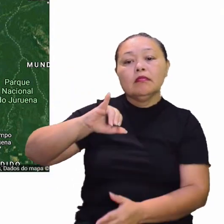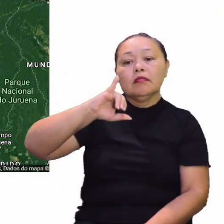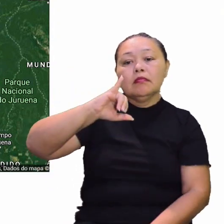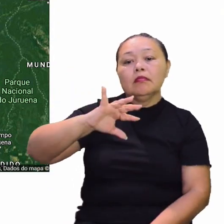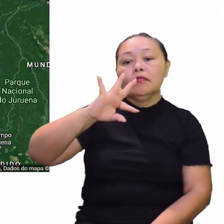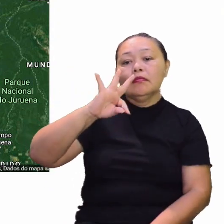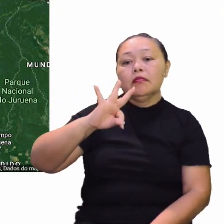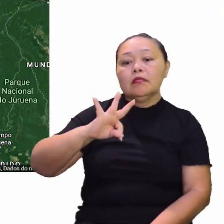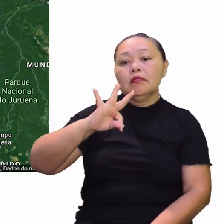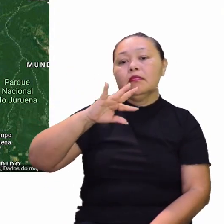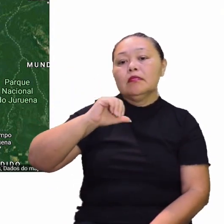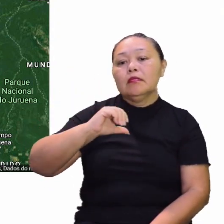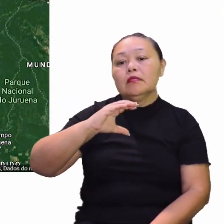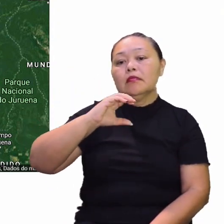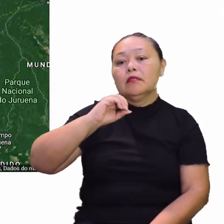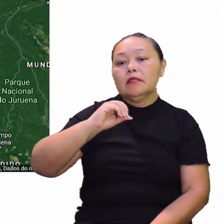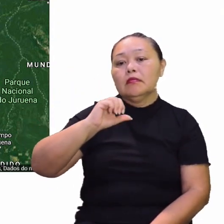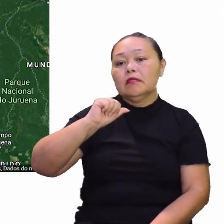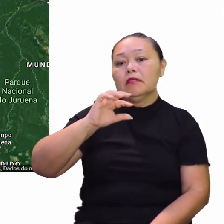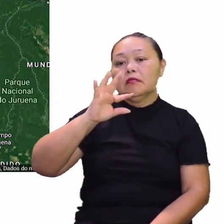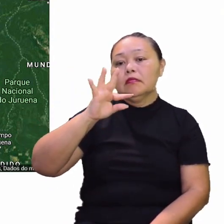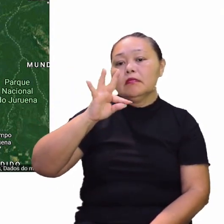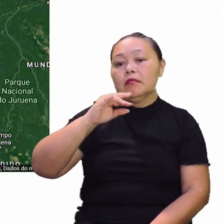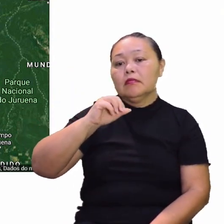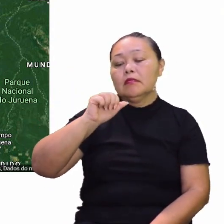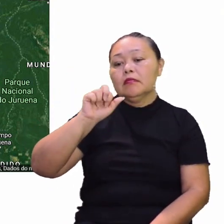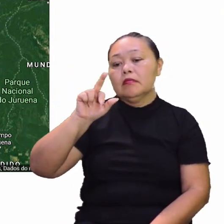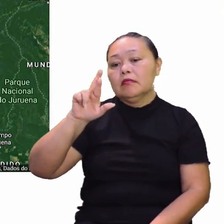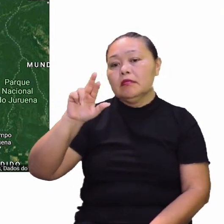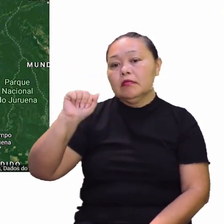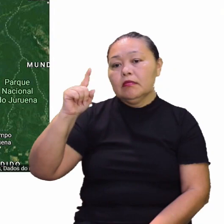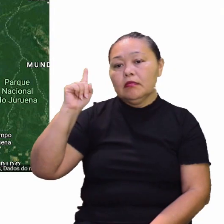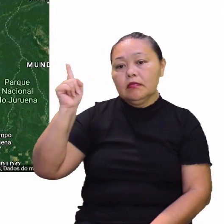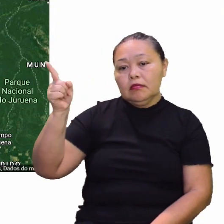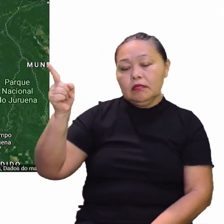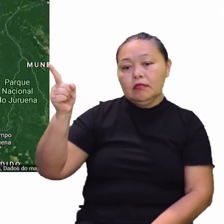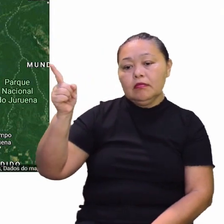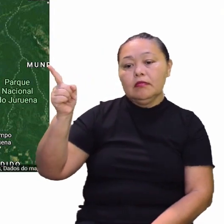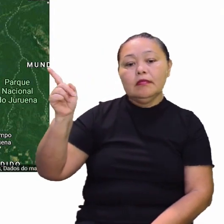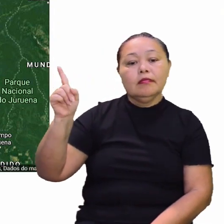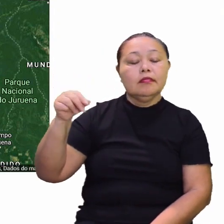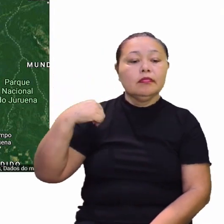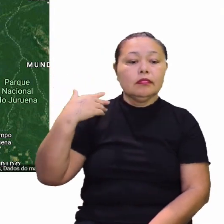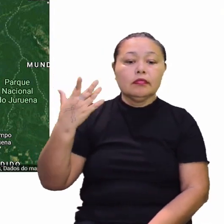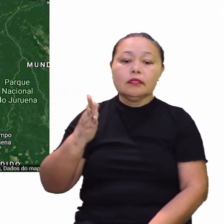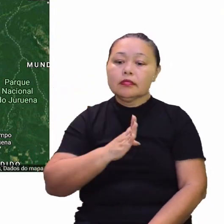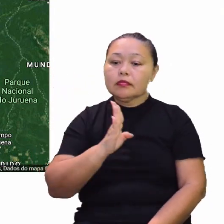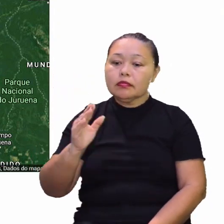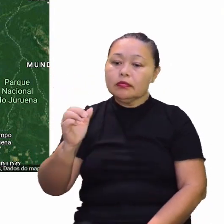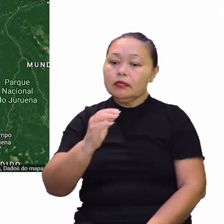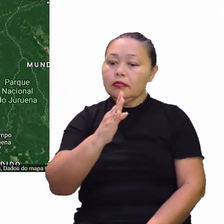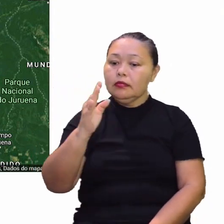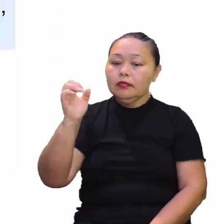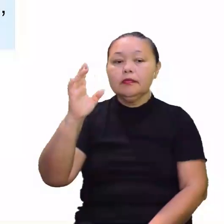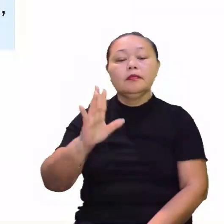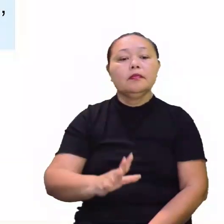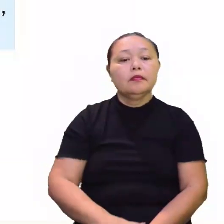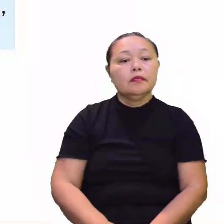em Itacoatiara. Pronto. Isso mesmo. Aí o mapa da hidrovia do